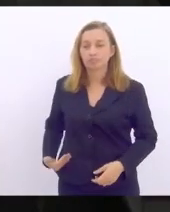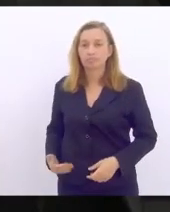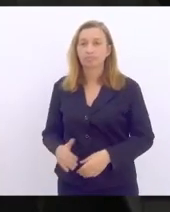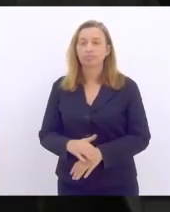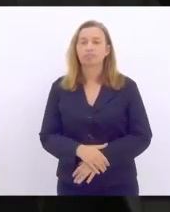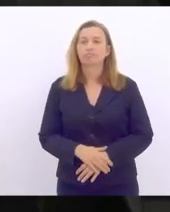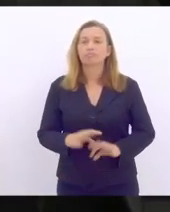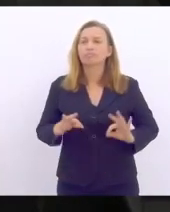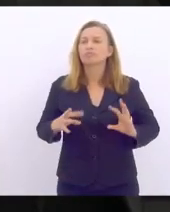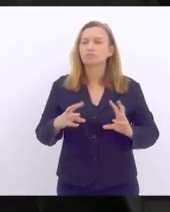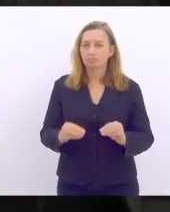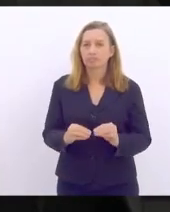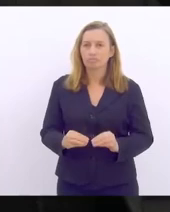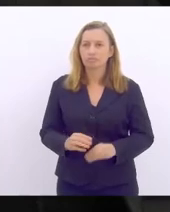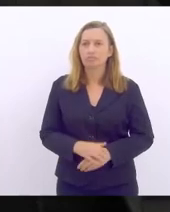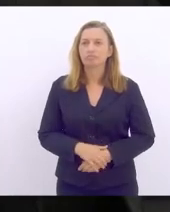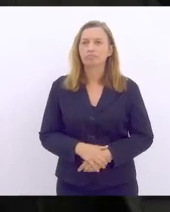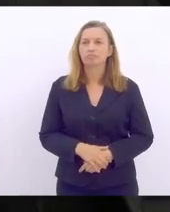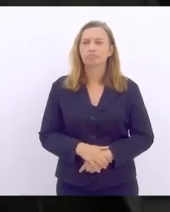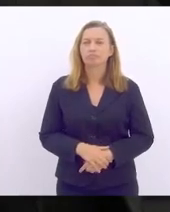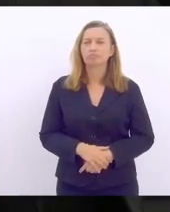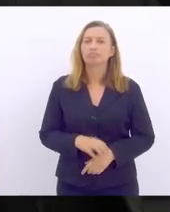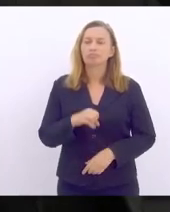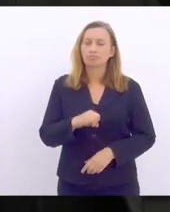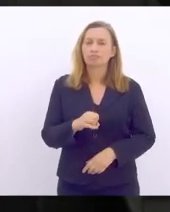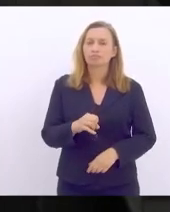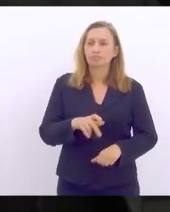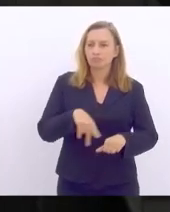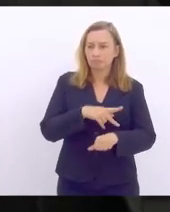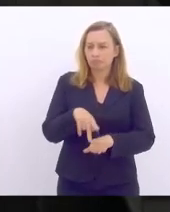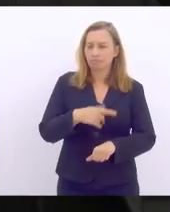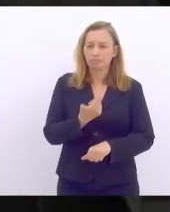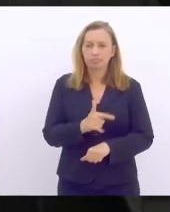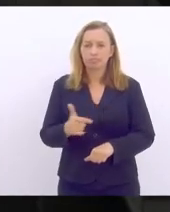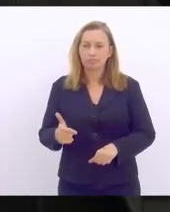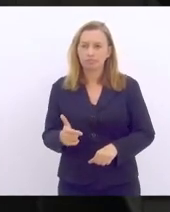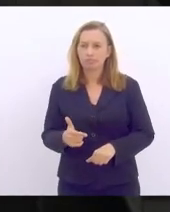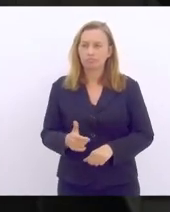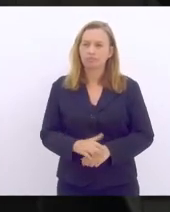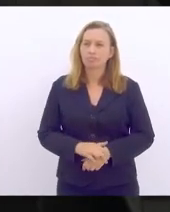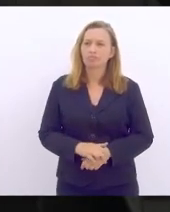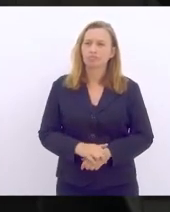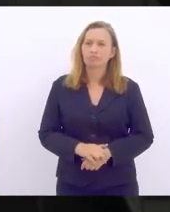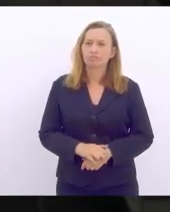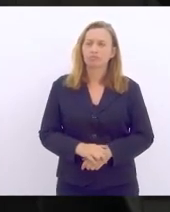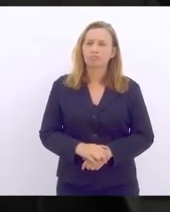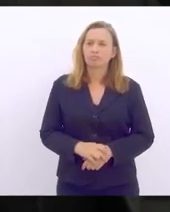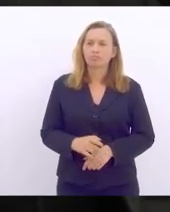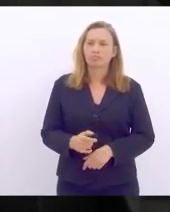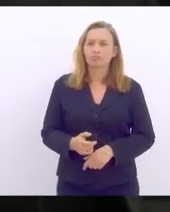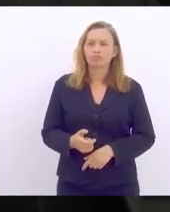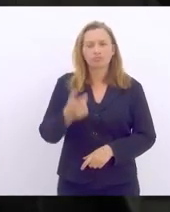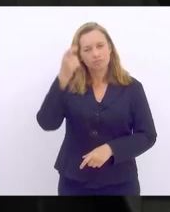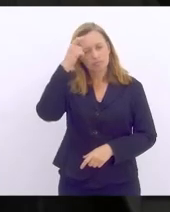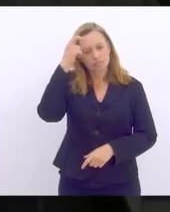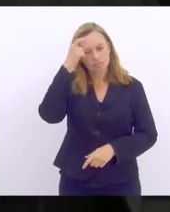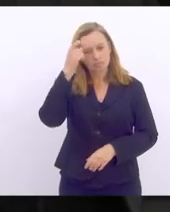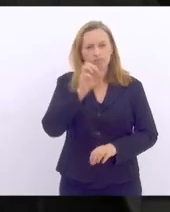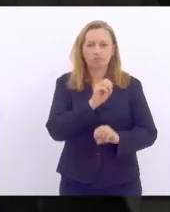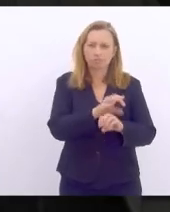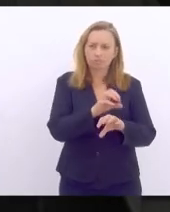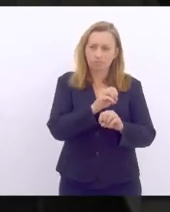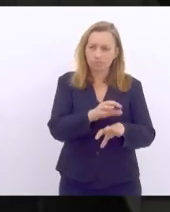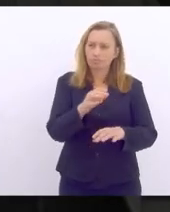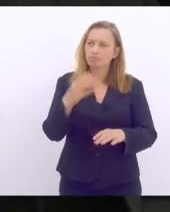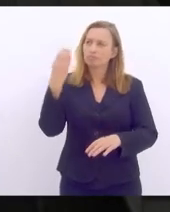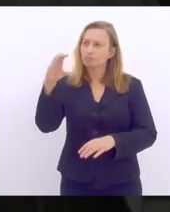mas de todas elas se o país não tem consistência de apostar em educação ciência